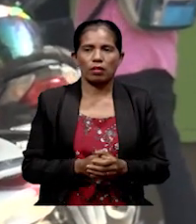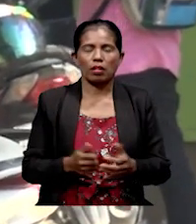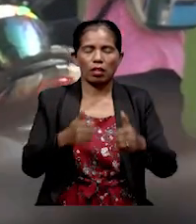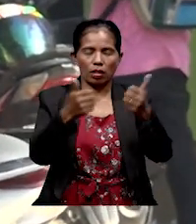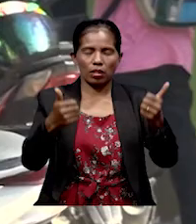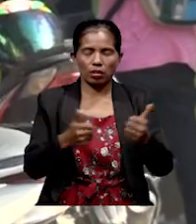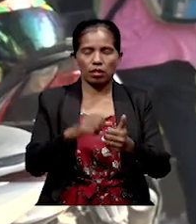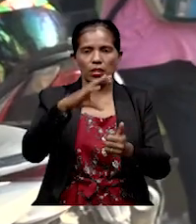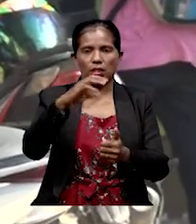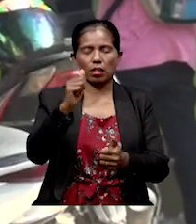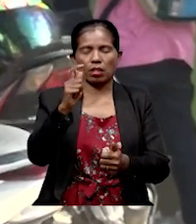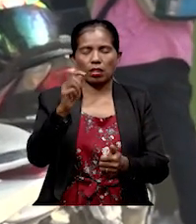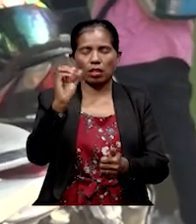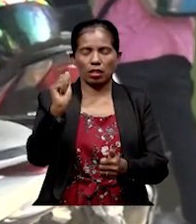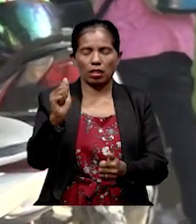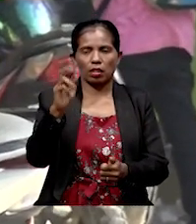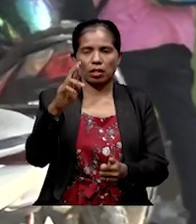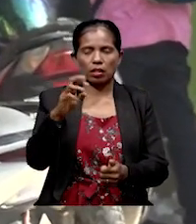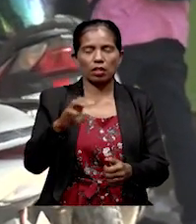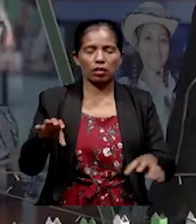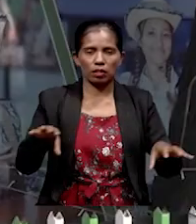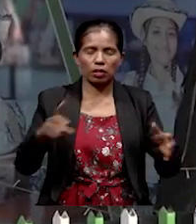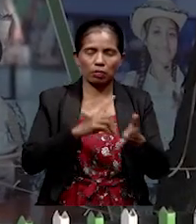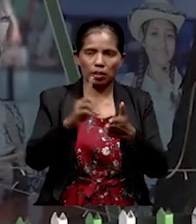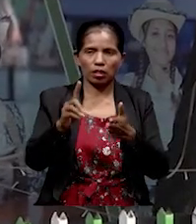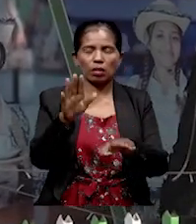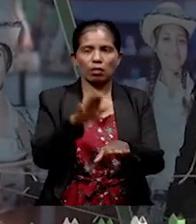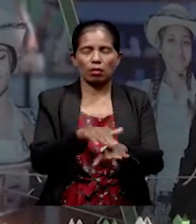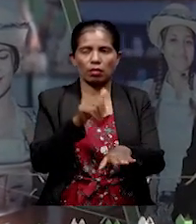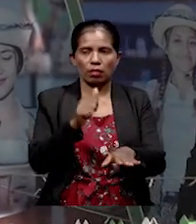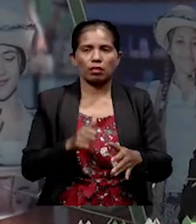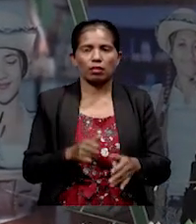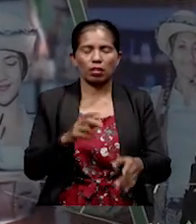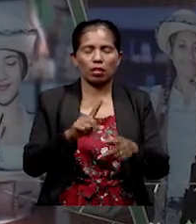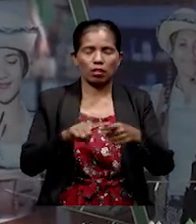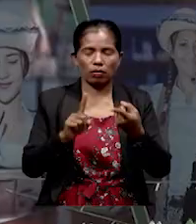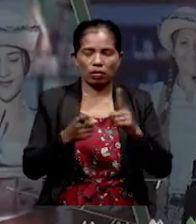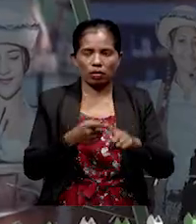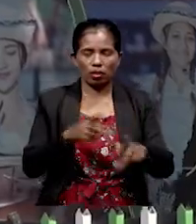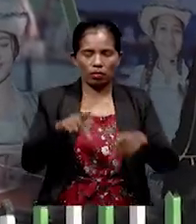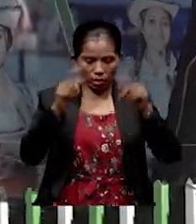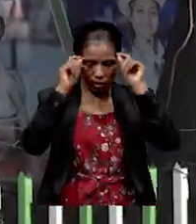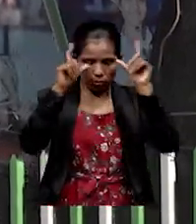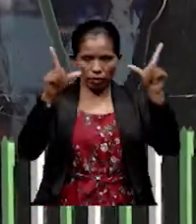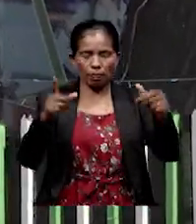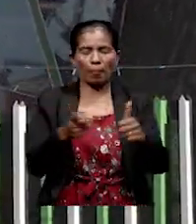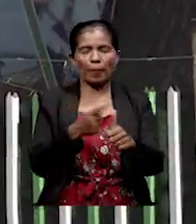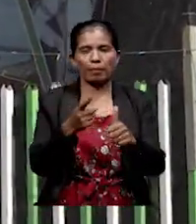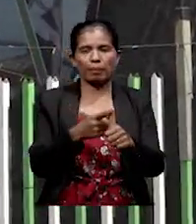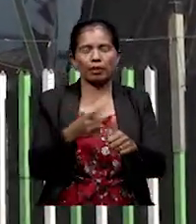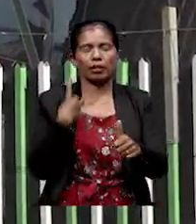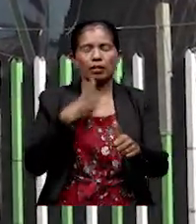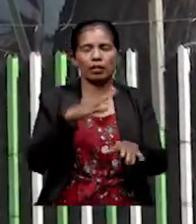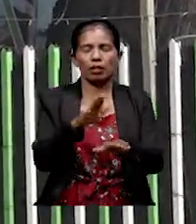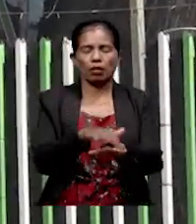ya Qatar naba. I semana ini tapoko para tu rekruta tine malu tim ruang. I primero etapa ita si